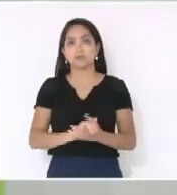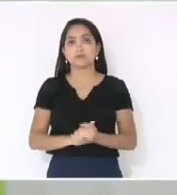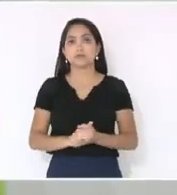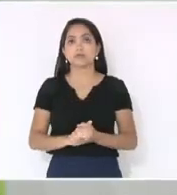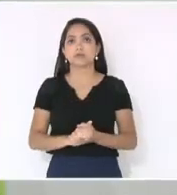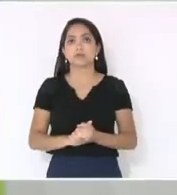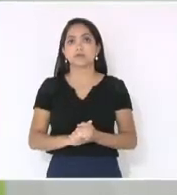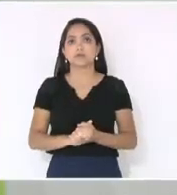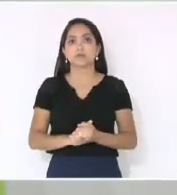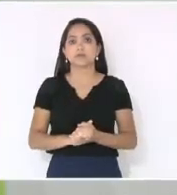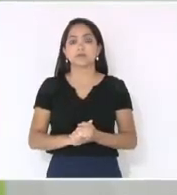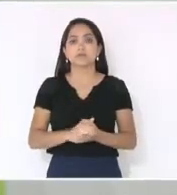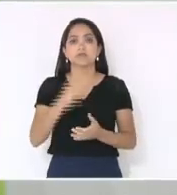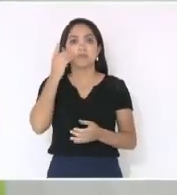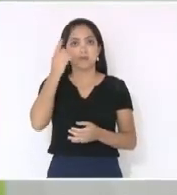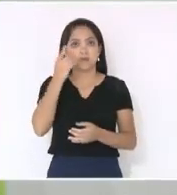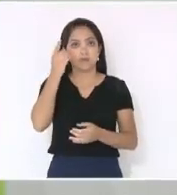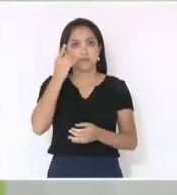deputado Pastor Ismael,